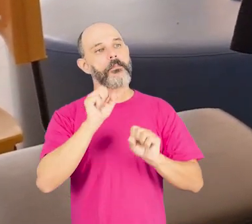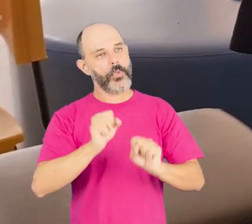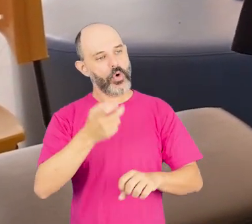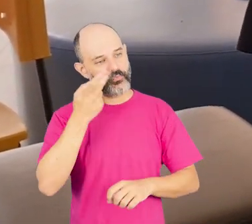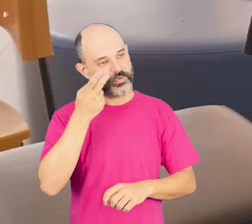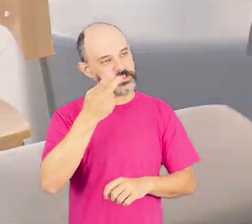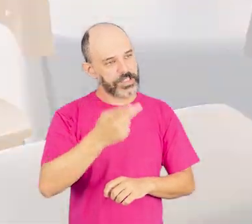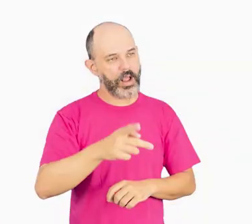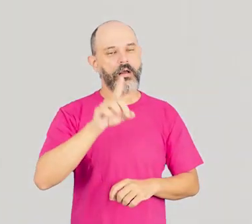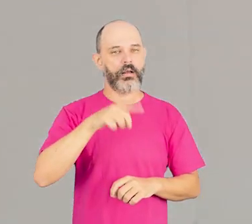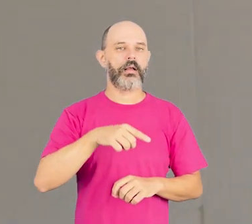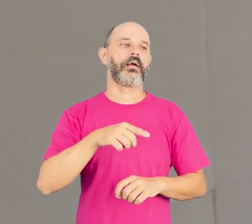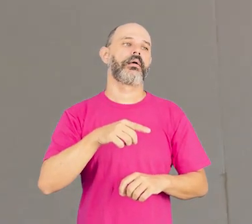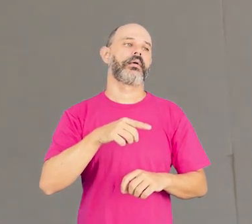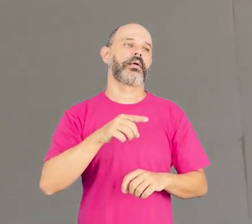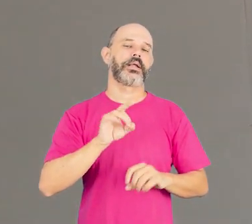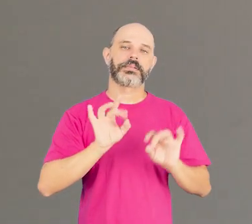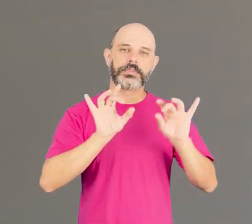às vezes faz toda a diferença.